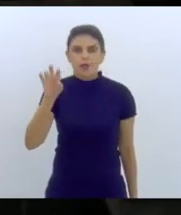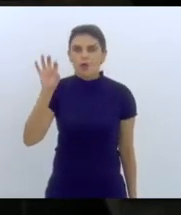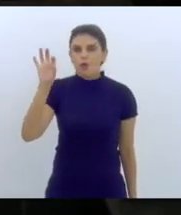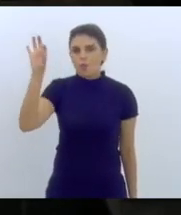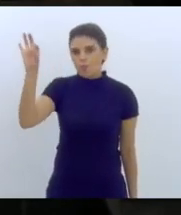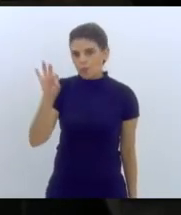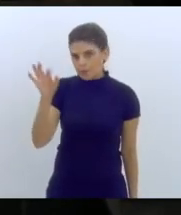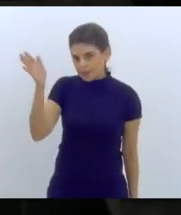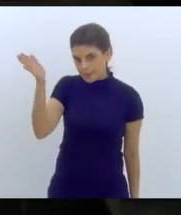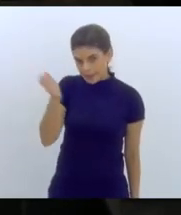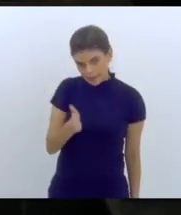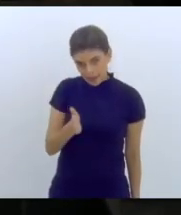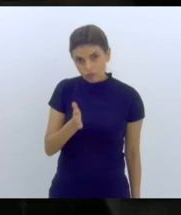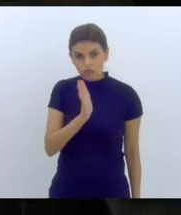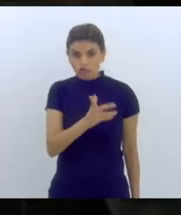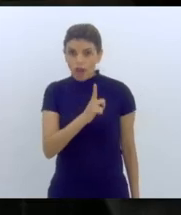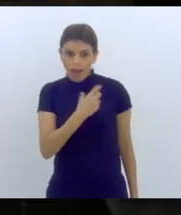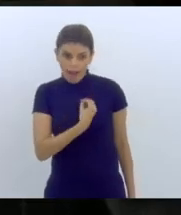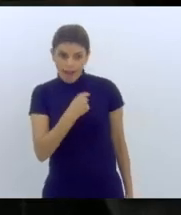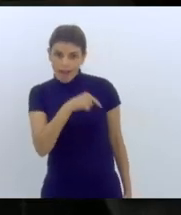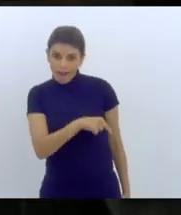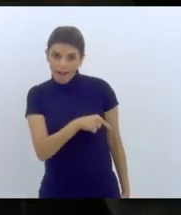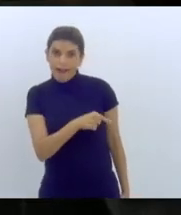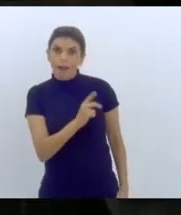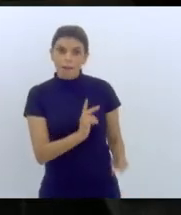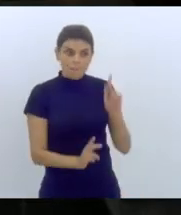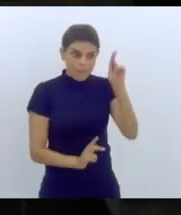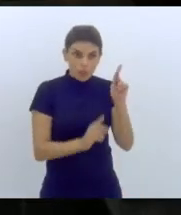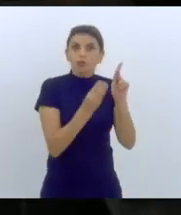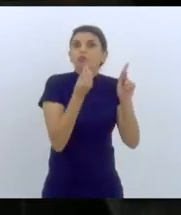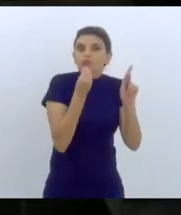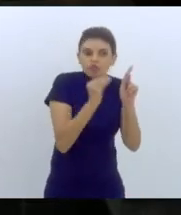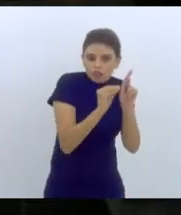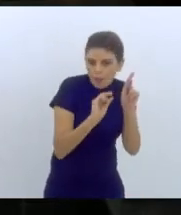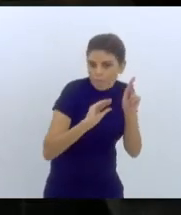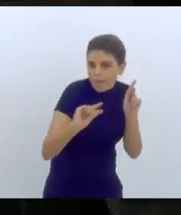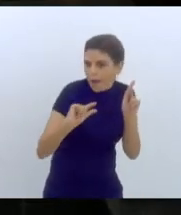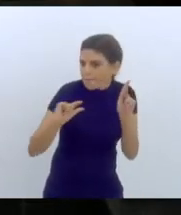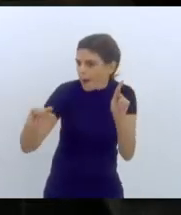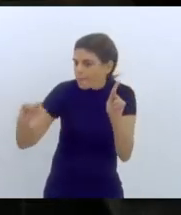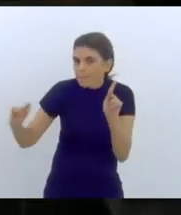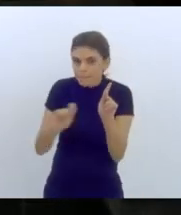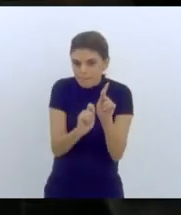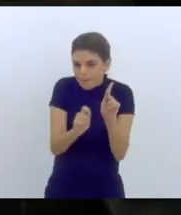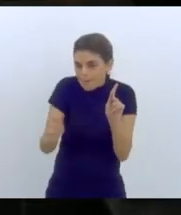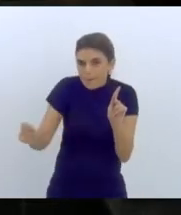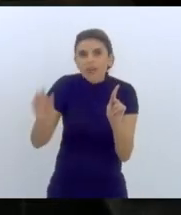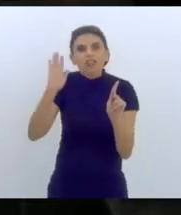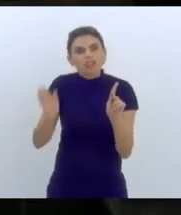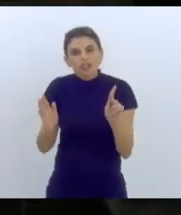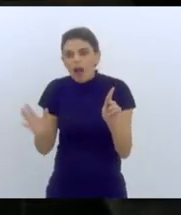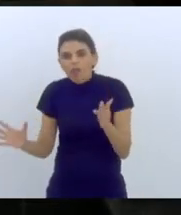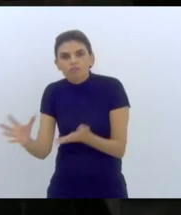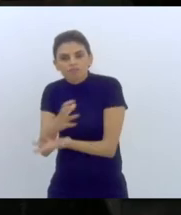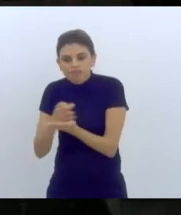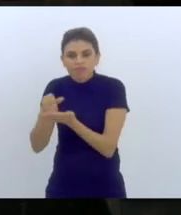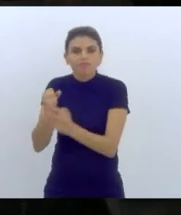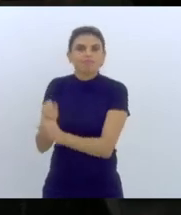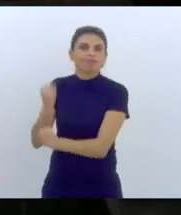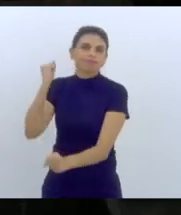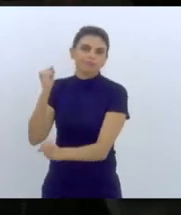25% do que ela poderia pagar em operações de arrendamento ou